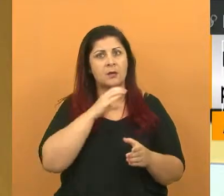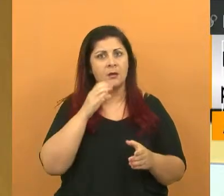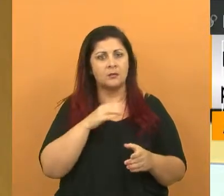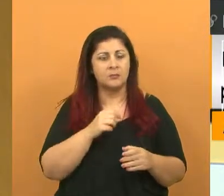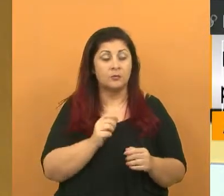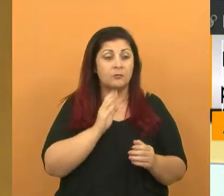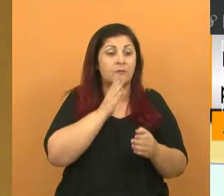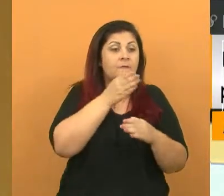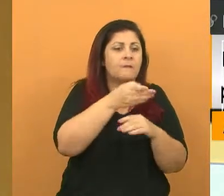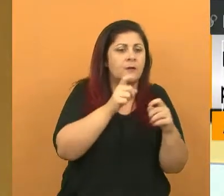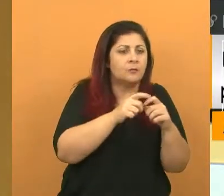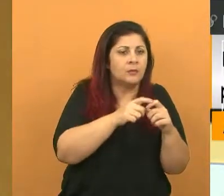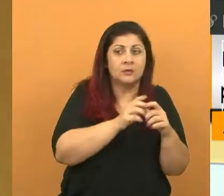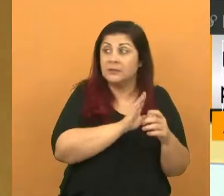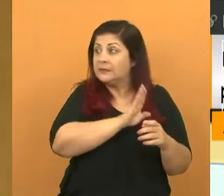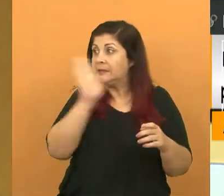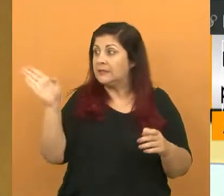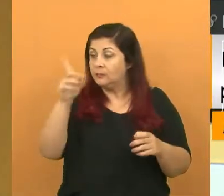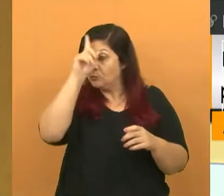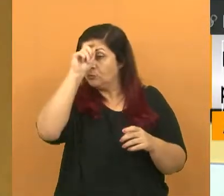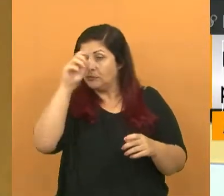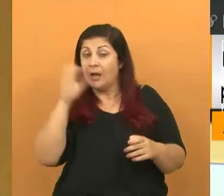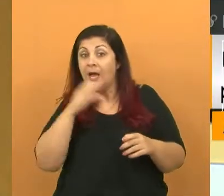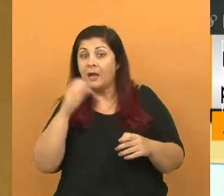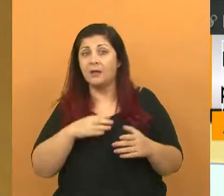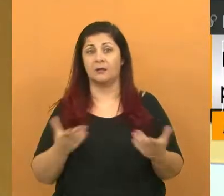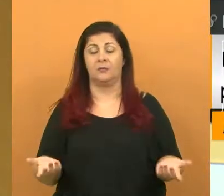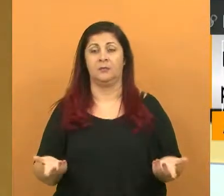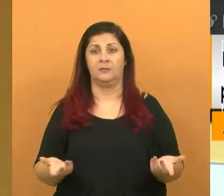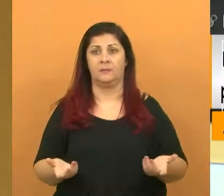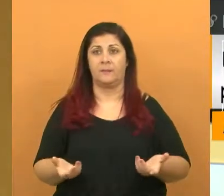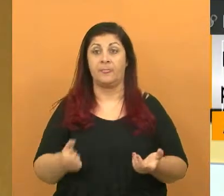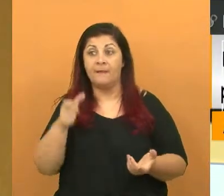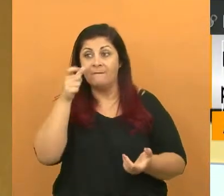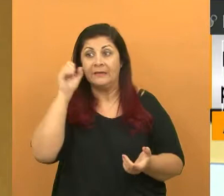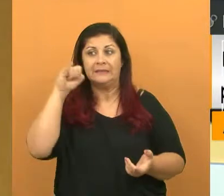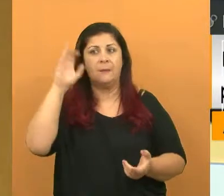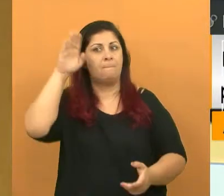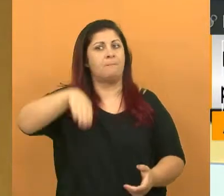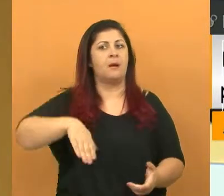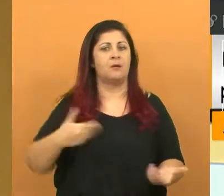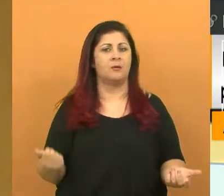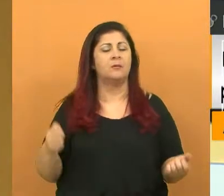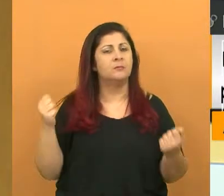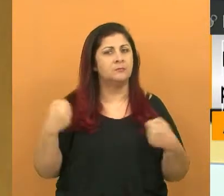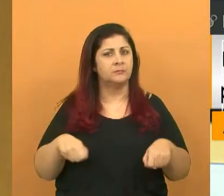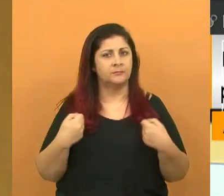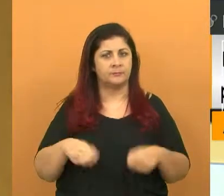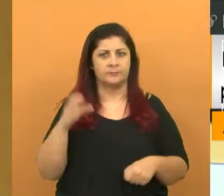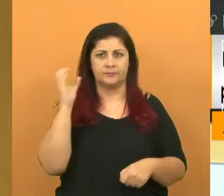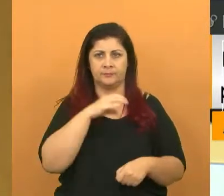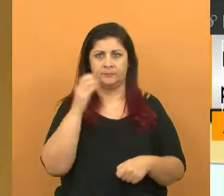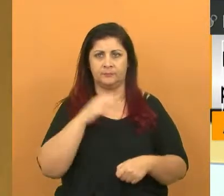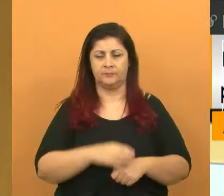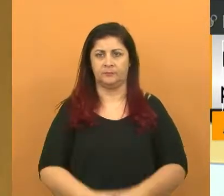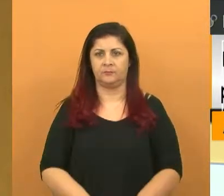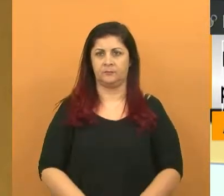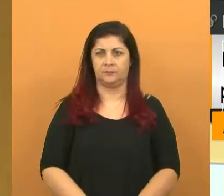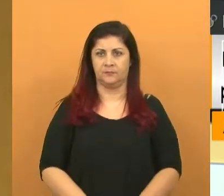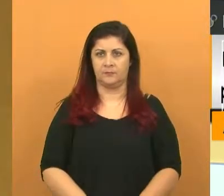ter um exame mais detalhado para saber se é ou não um tumor maligno, ele precisa ser encurtado. Isso aqui é uma